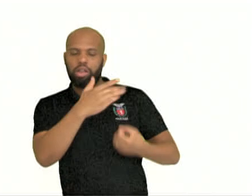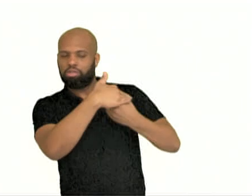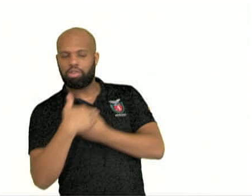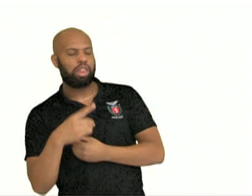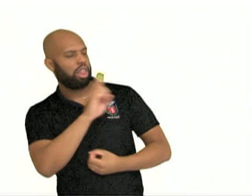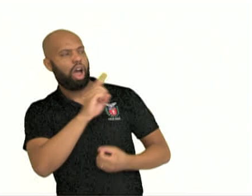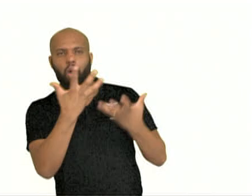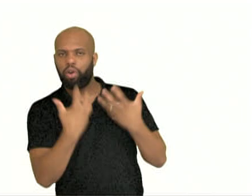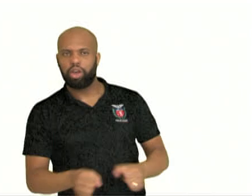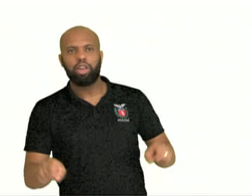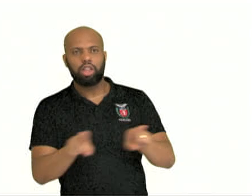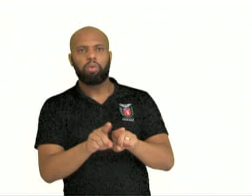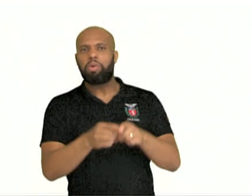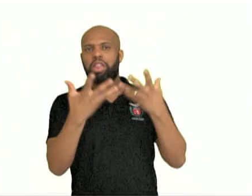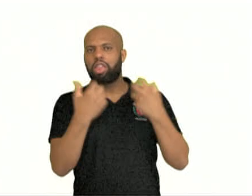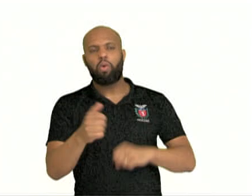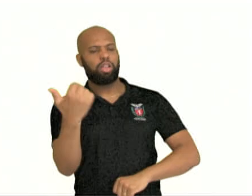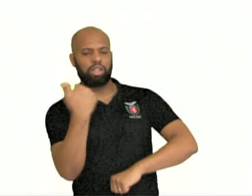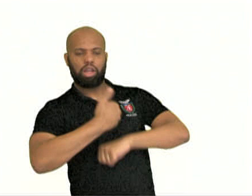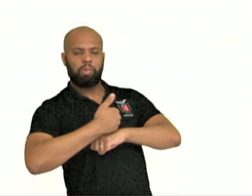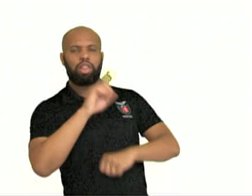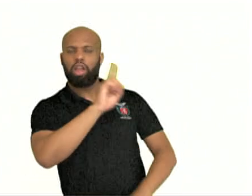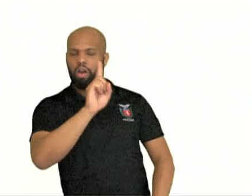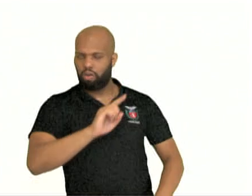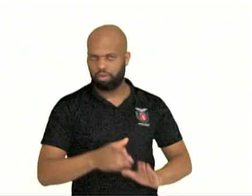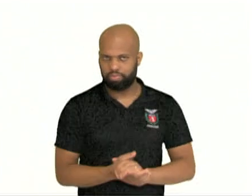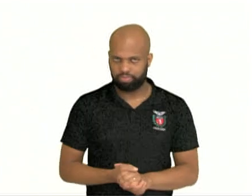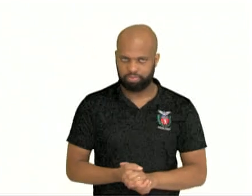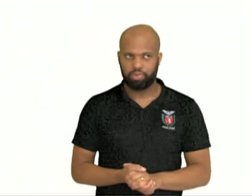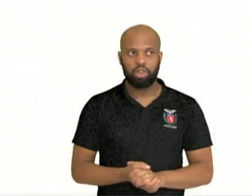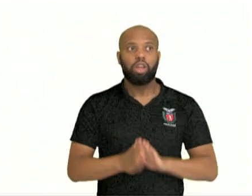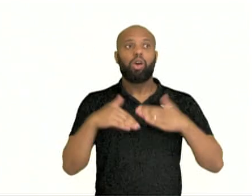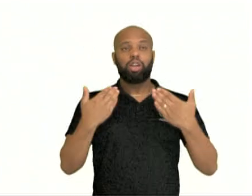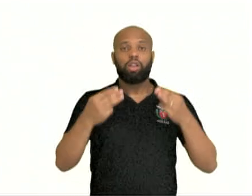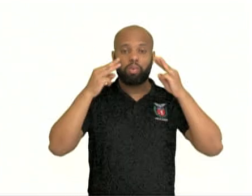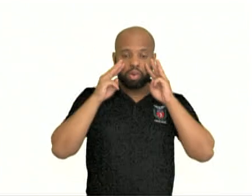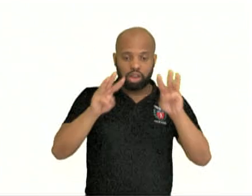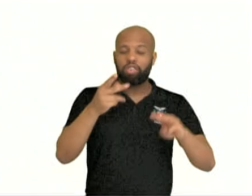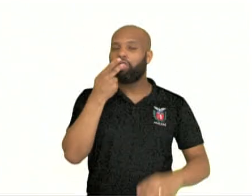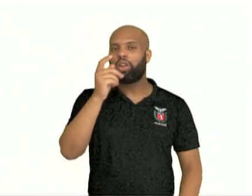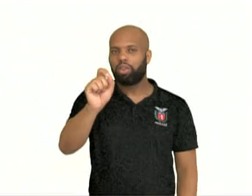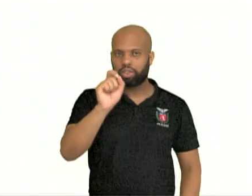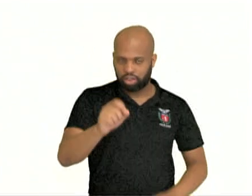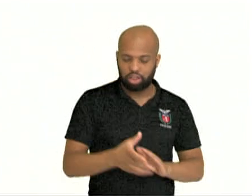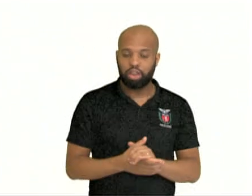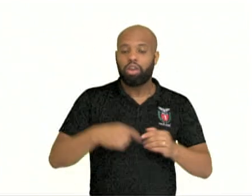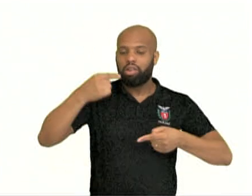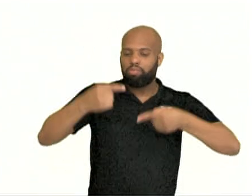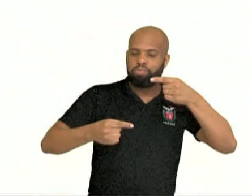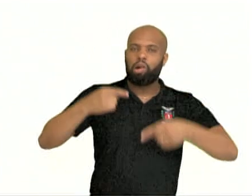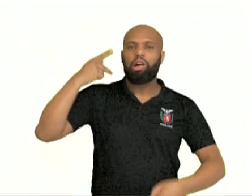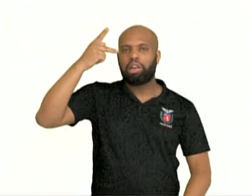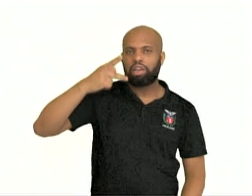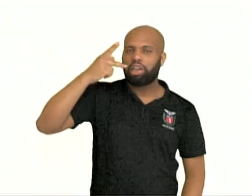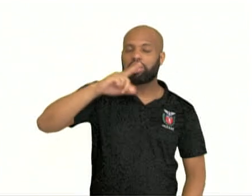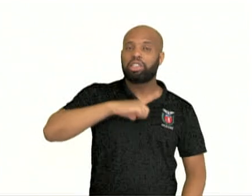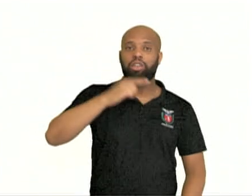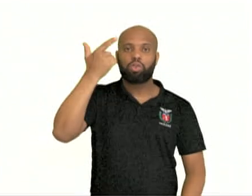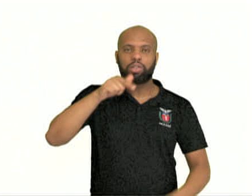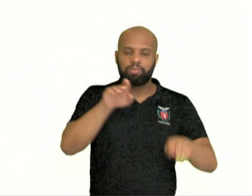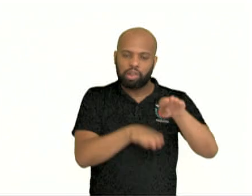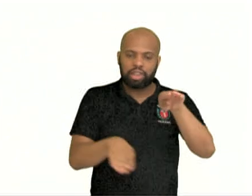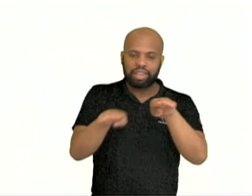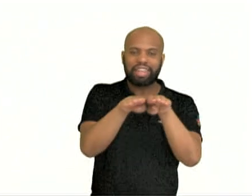dominado pelos poderosos. Para Maquiavel, a política precisa encontrar o equilíbrio